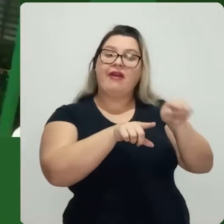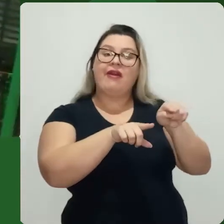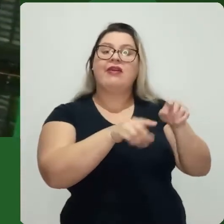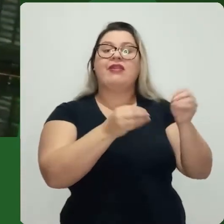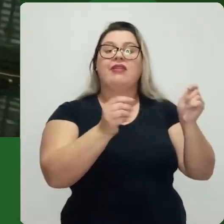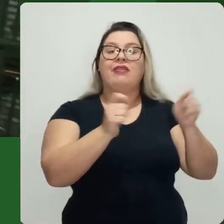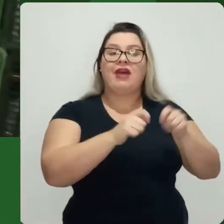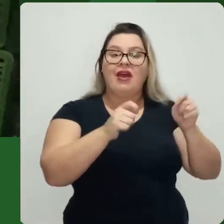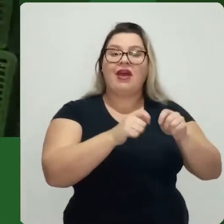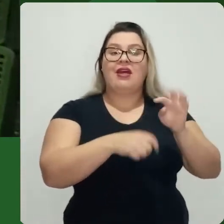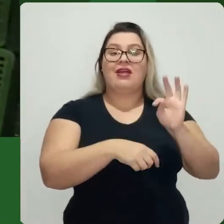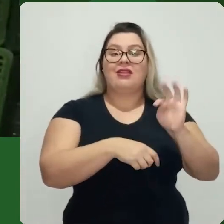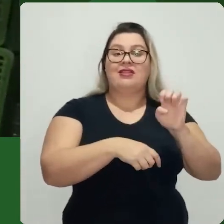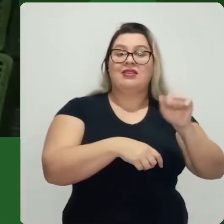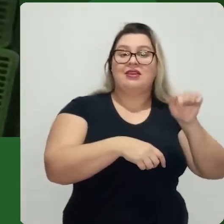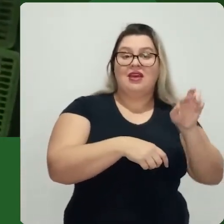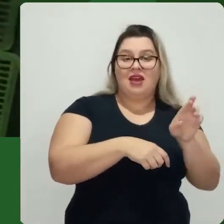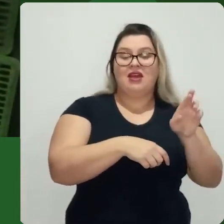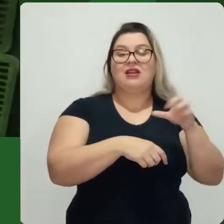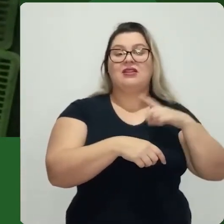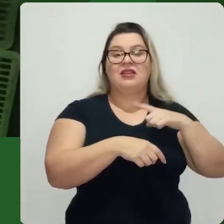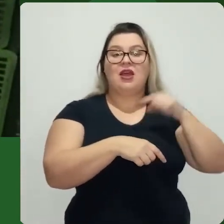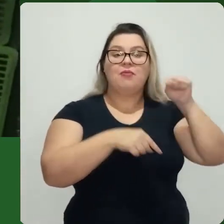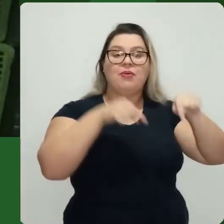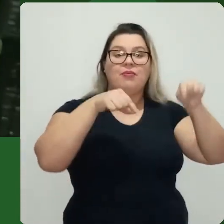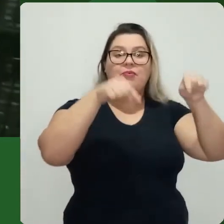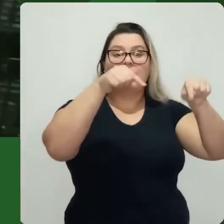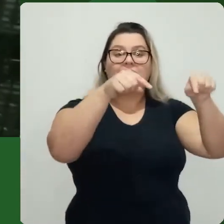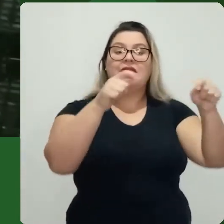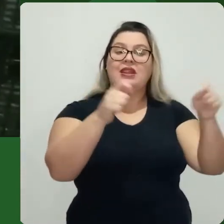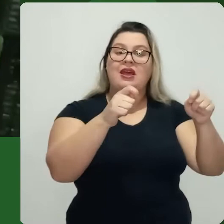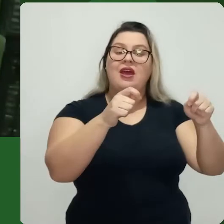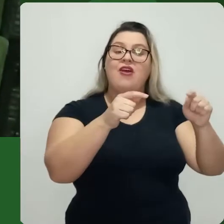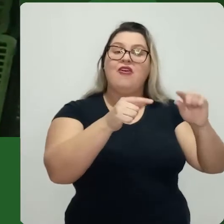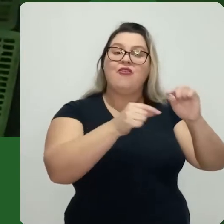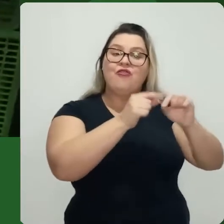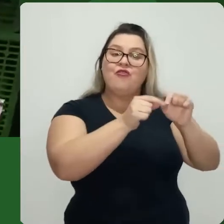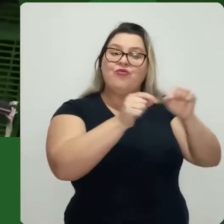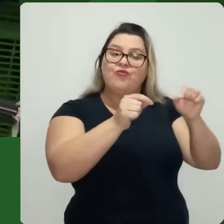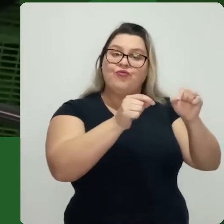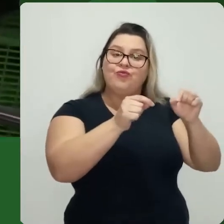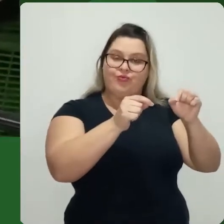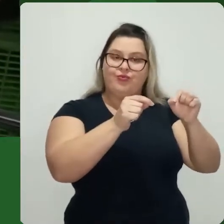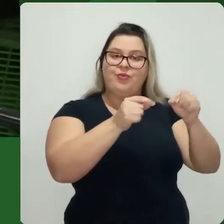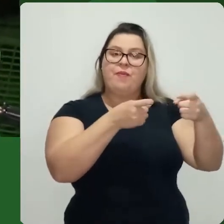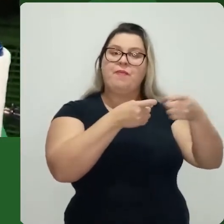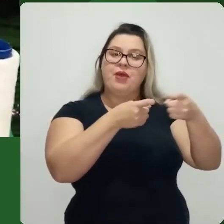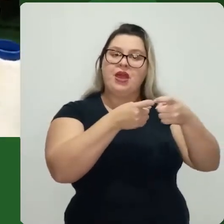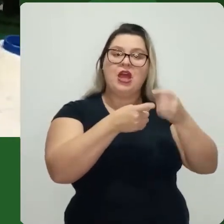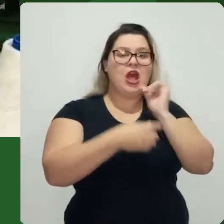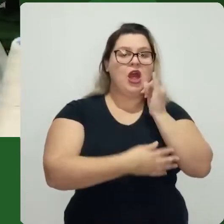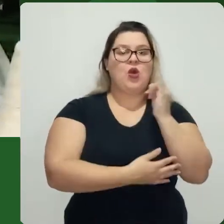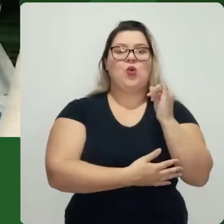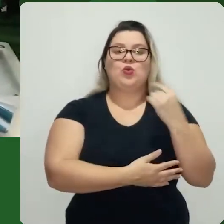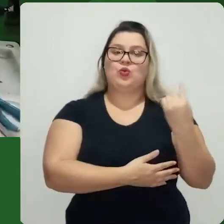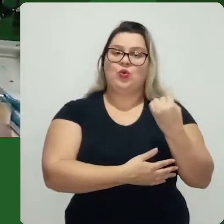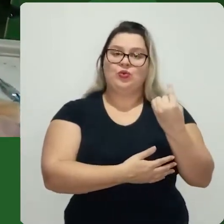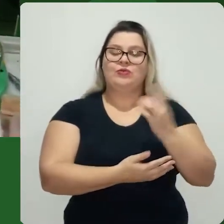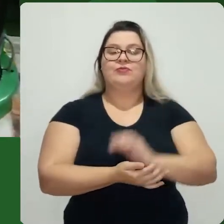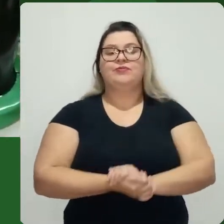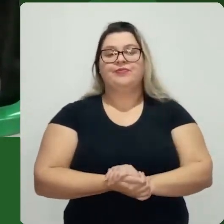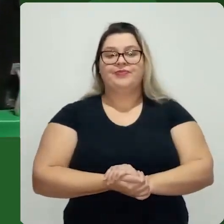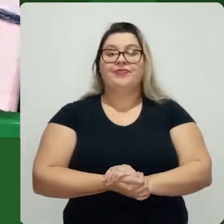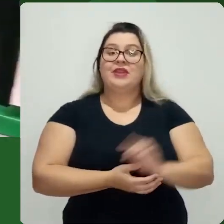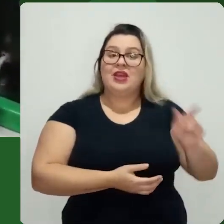no fato de que são oferecidos teares com dispositivos capazes de fechar a ponta da meia